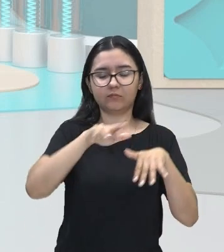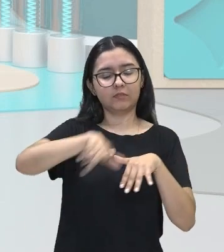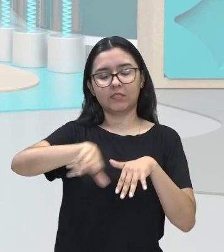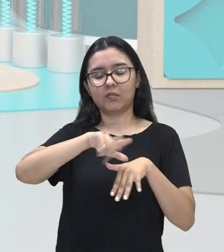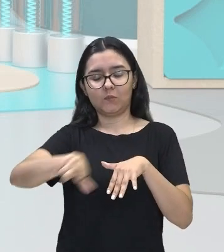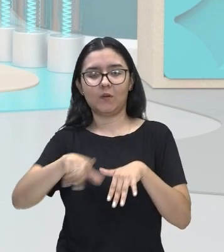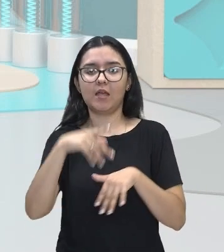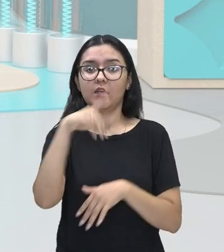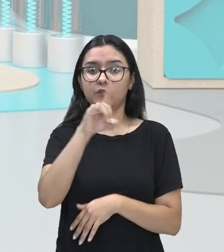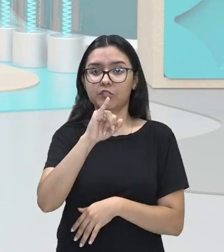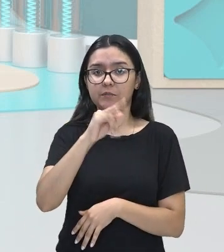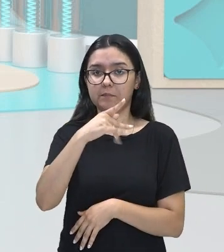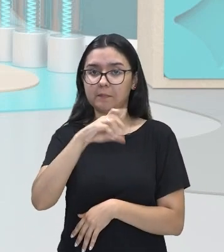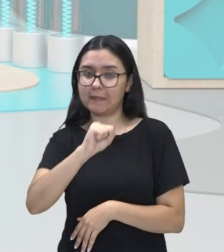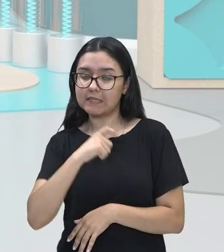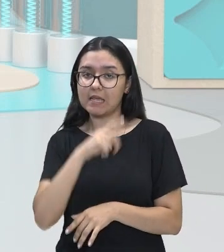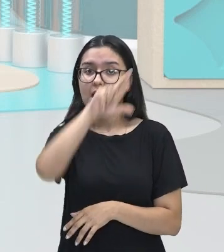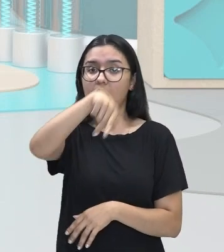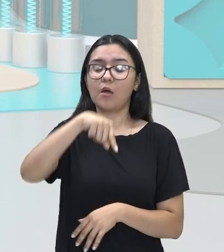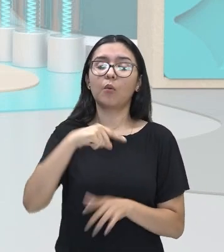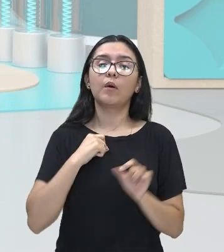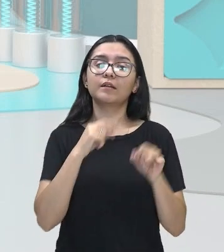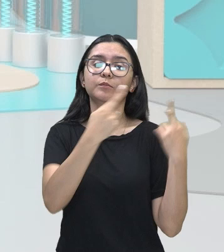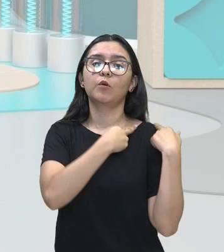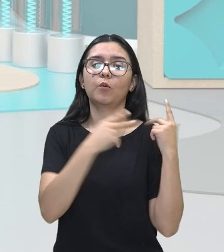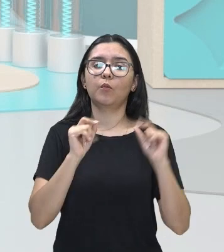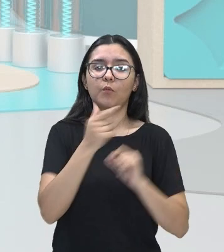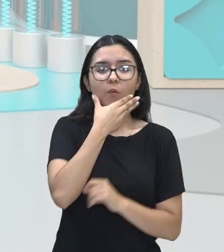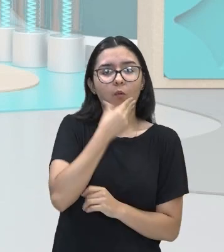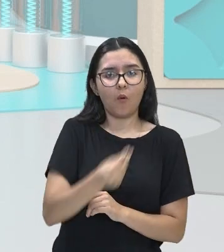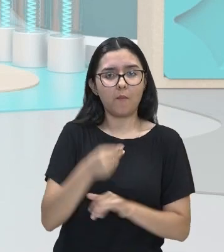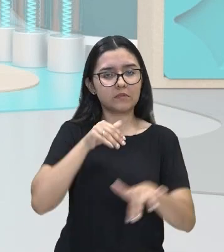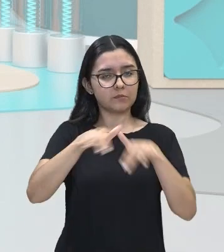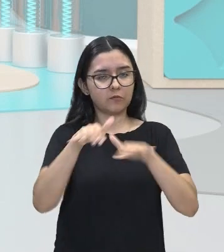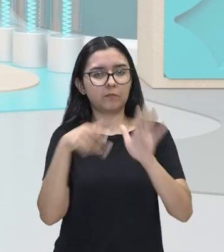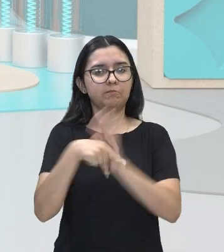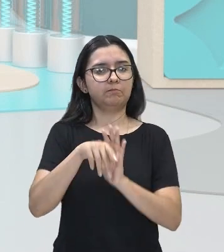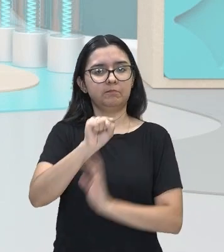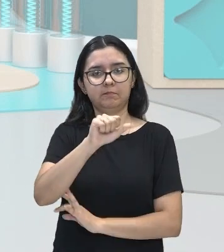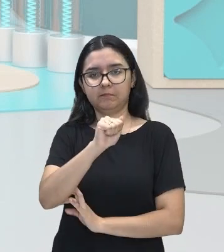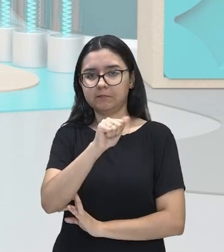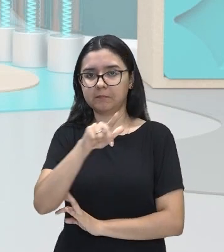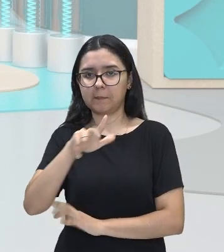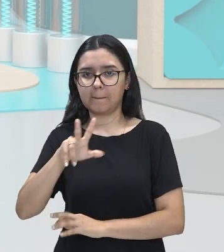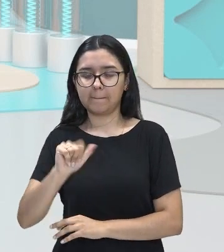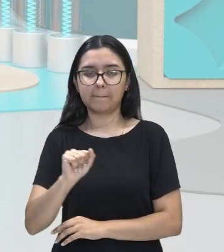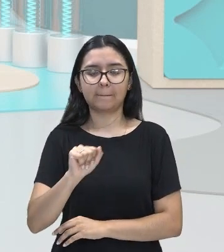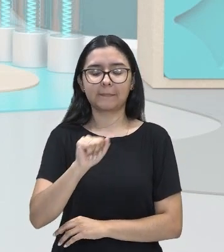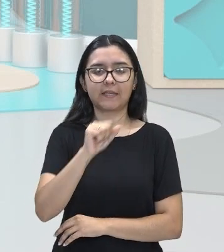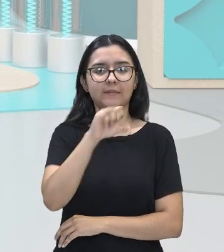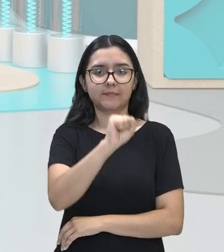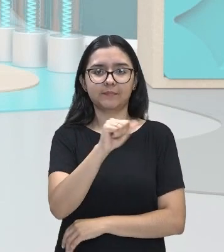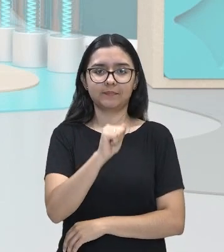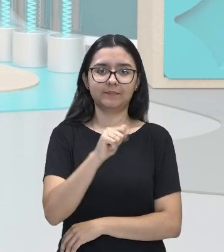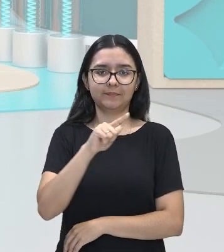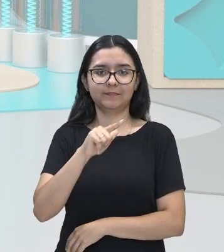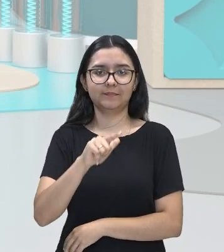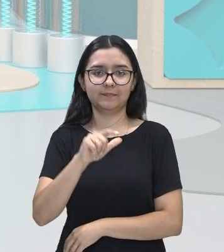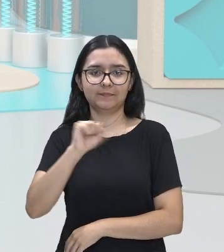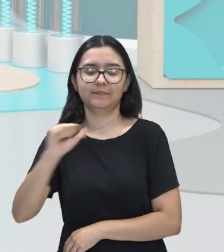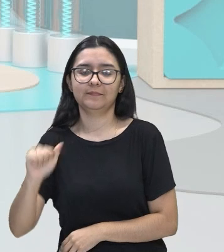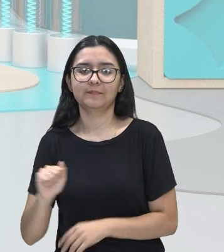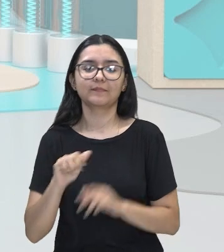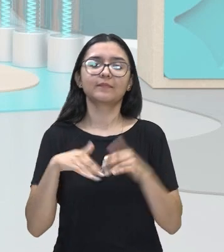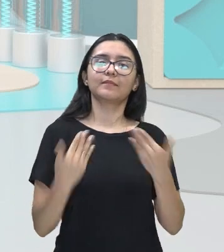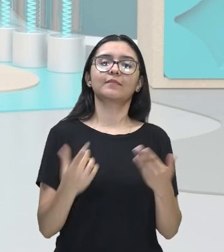dips, né? É mais comum nós vermos o homem fazer esse movimento com a mulher. Mas também inovar